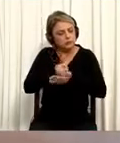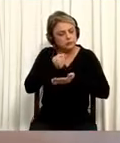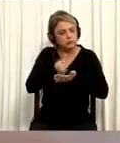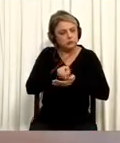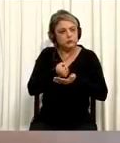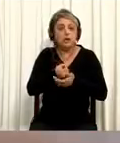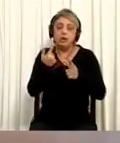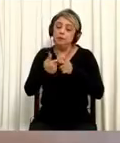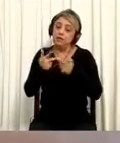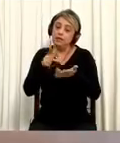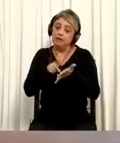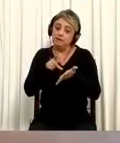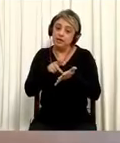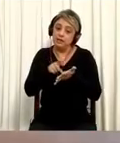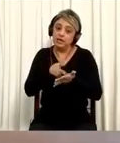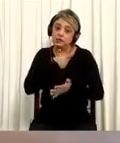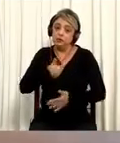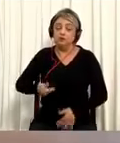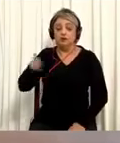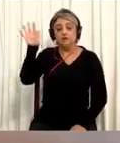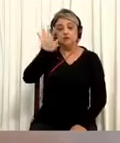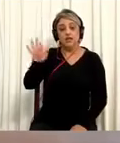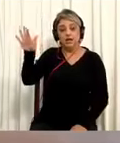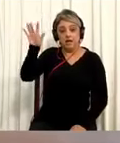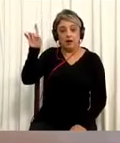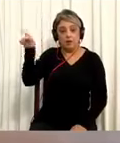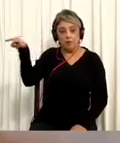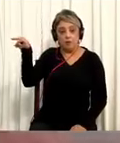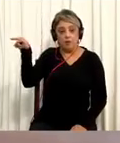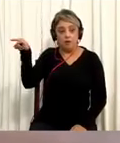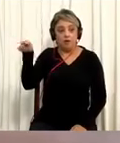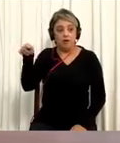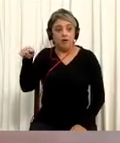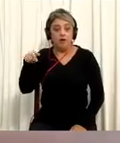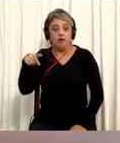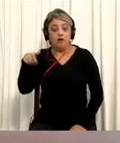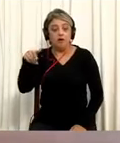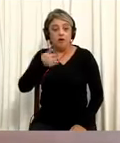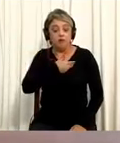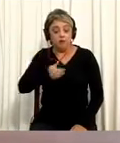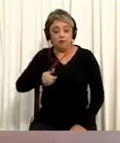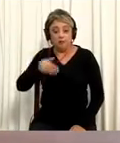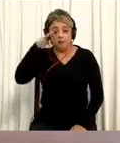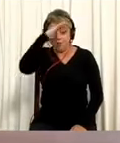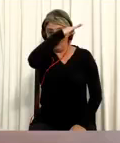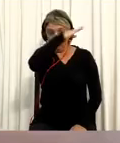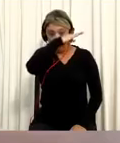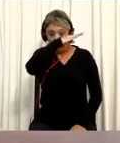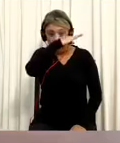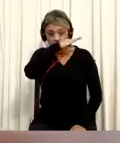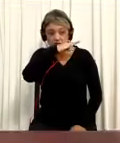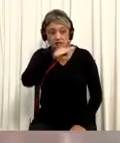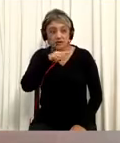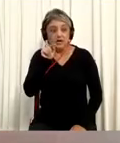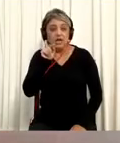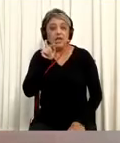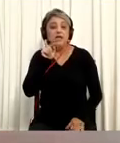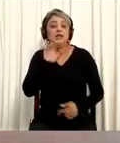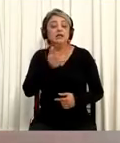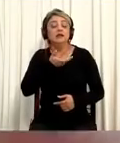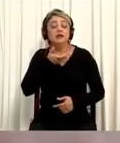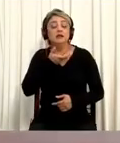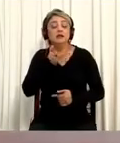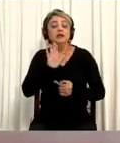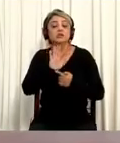na verdade, a gente sabe que o governo federal, o desgoverno, né, Bolsonaro, apontou